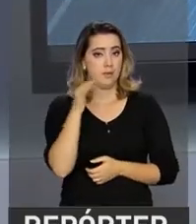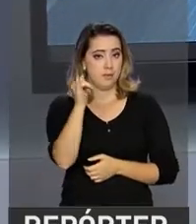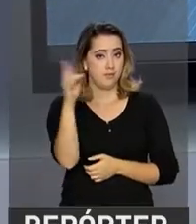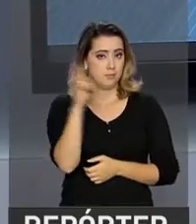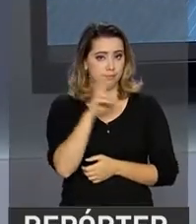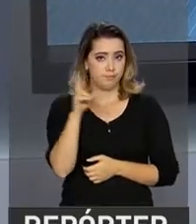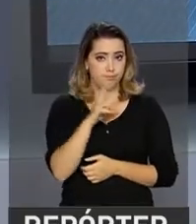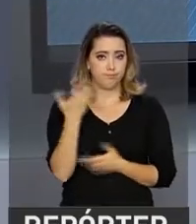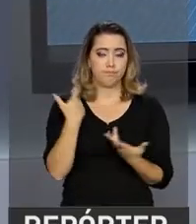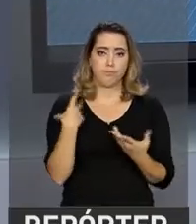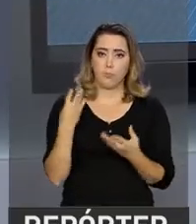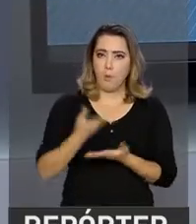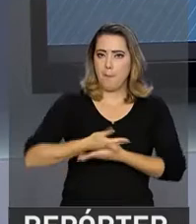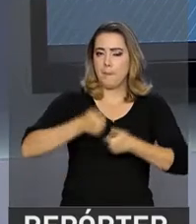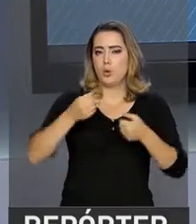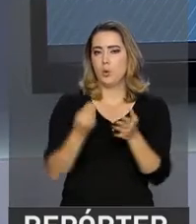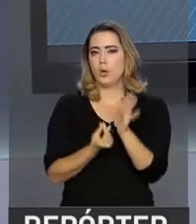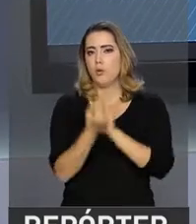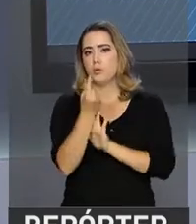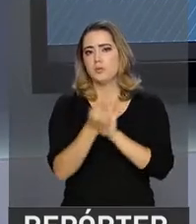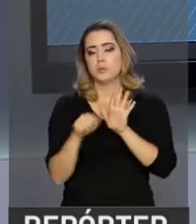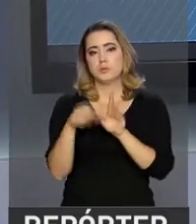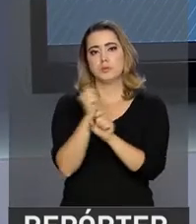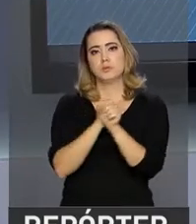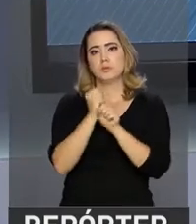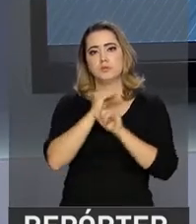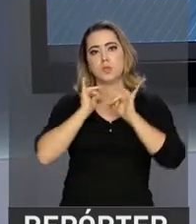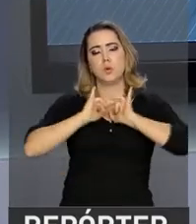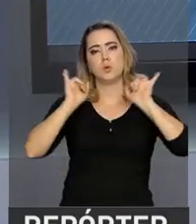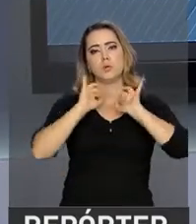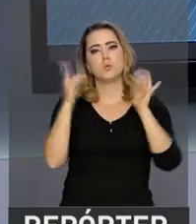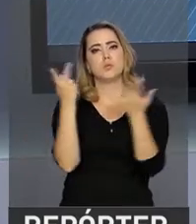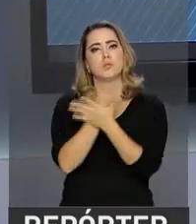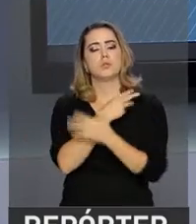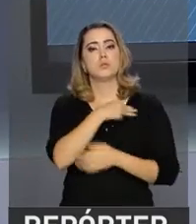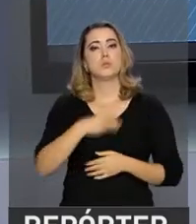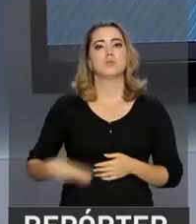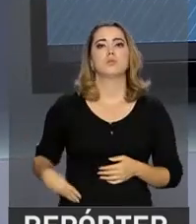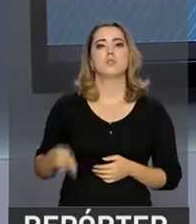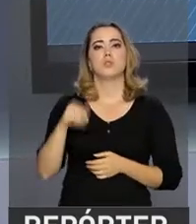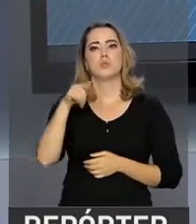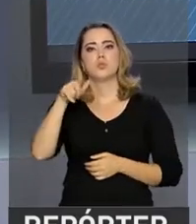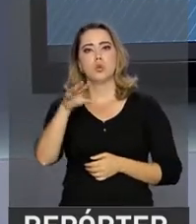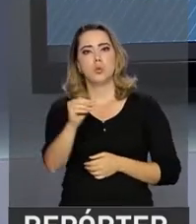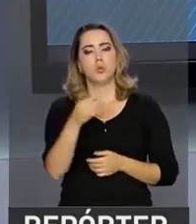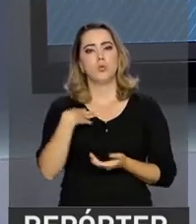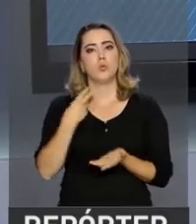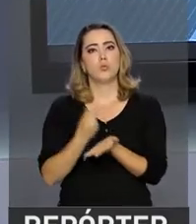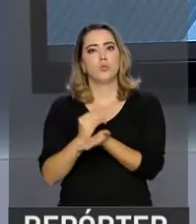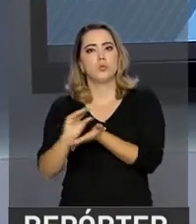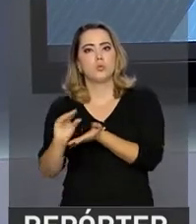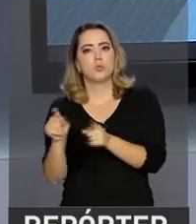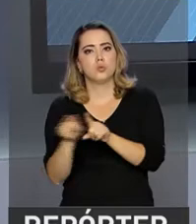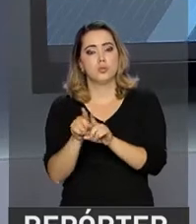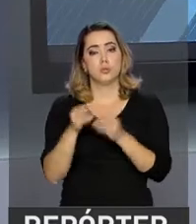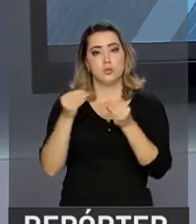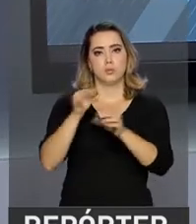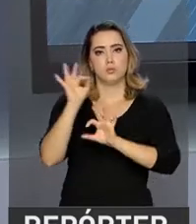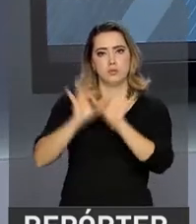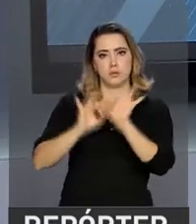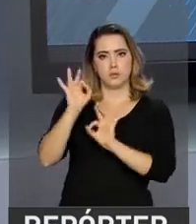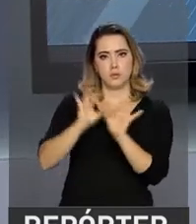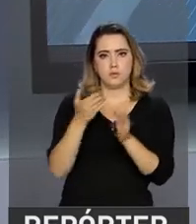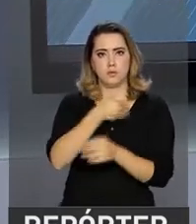de reais vão reforçar o orçamento deste ano. O anúncio foi feito pelo ministro Diogo Oliveira e os recursos vão garantir a manutenção dos